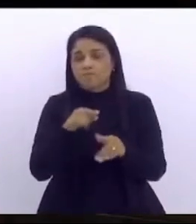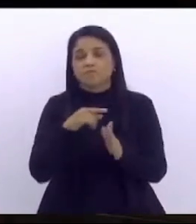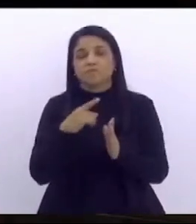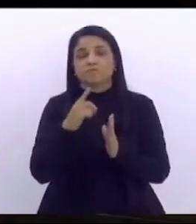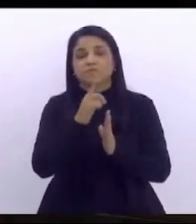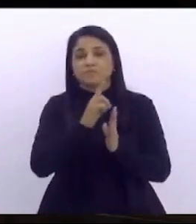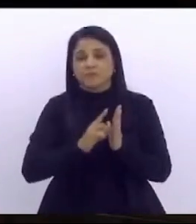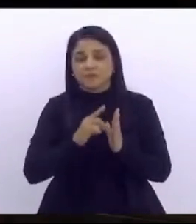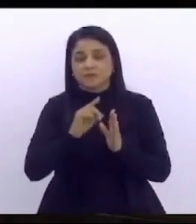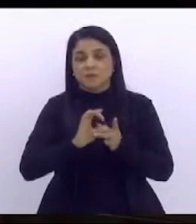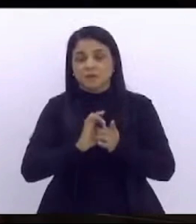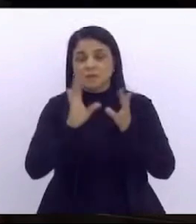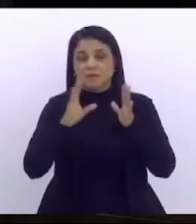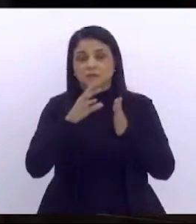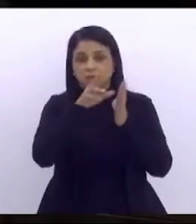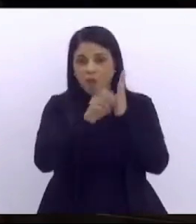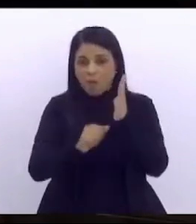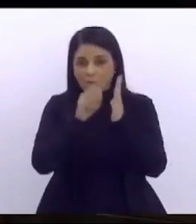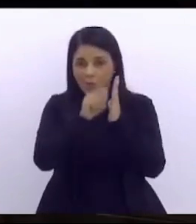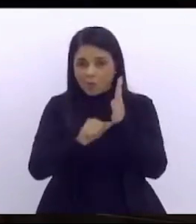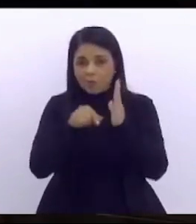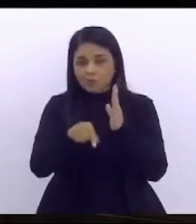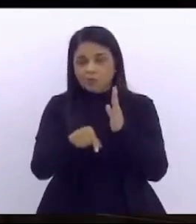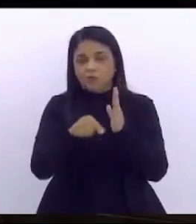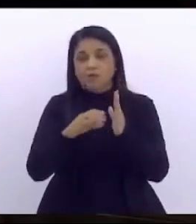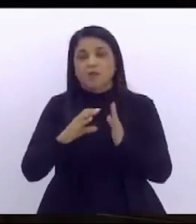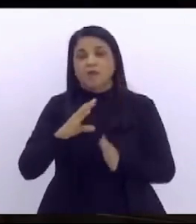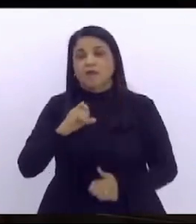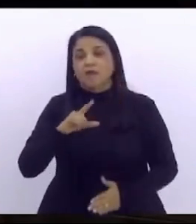para a liberação do aborto no Brasil, né, em que o ministro Barroso